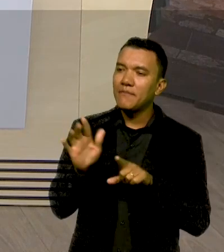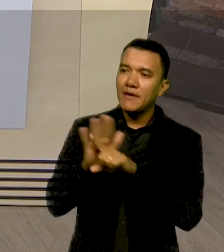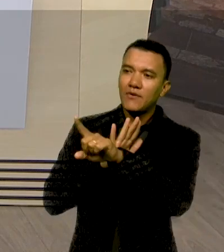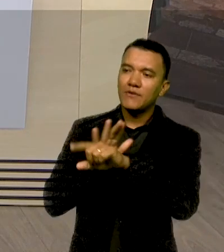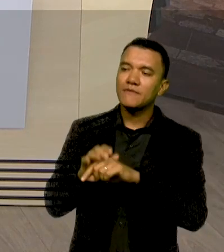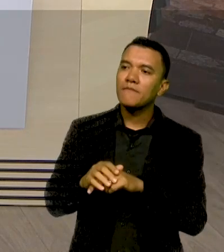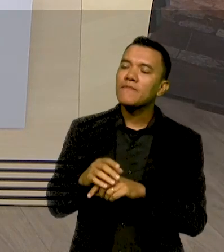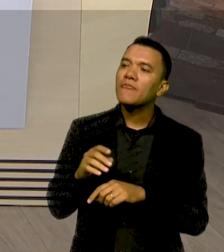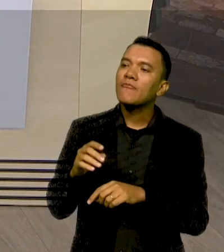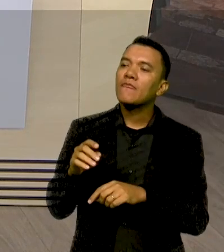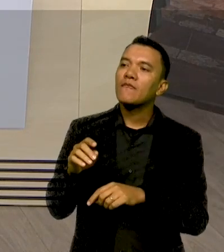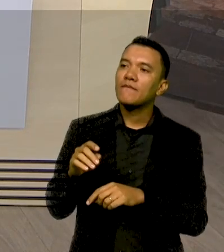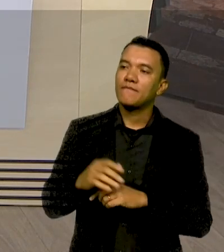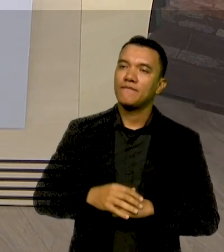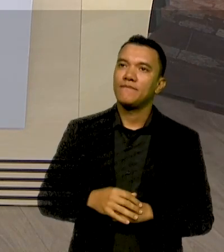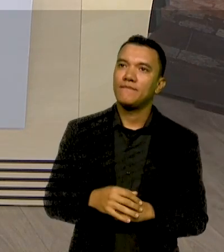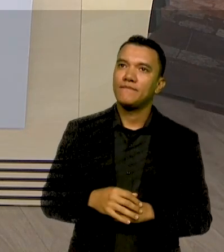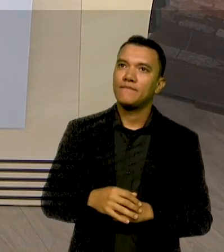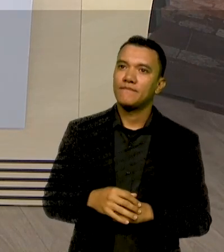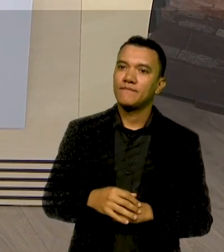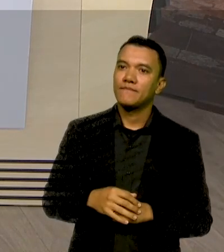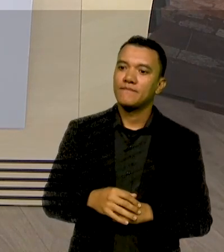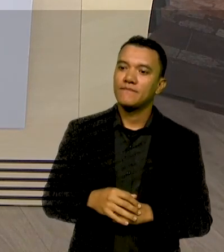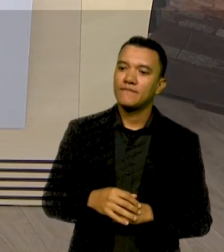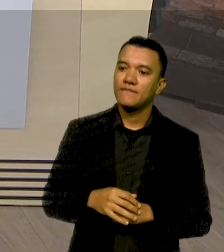A importância